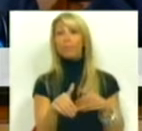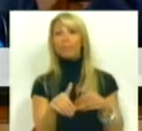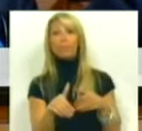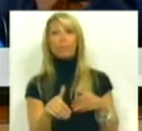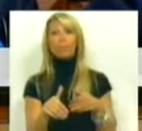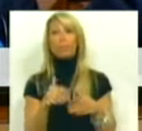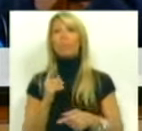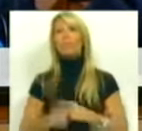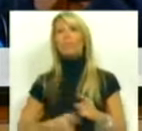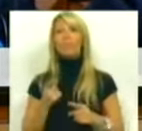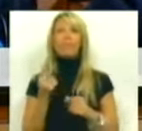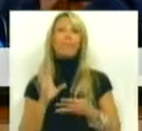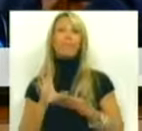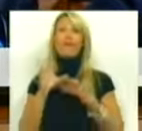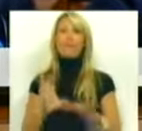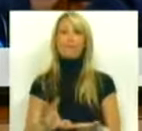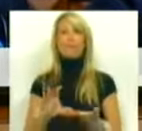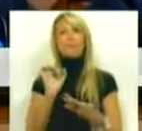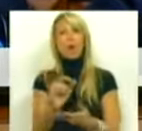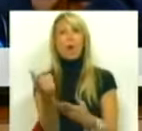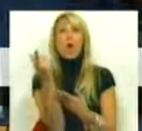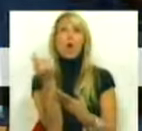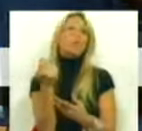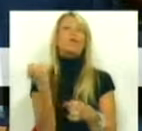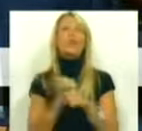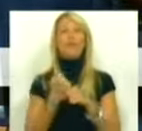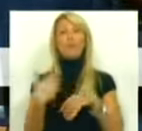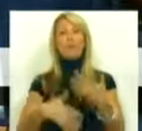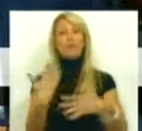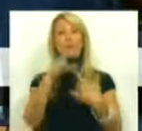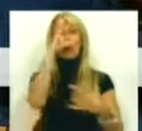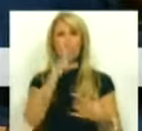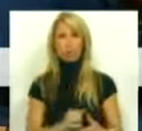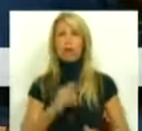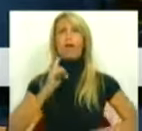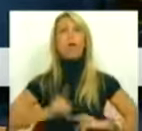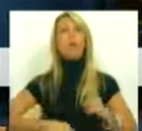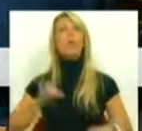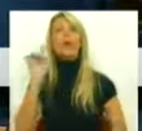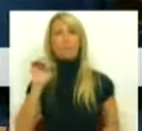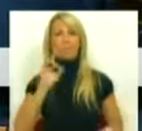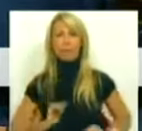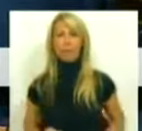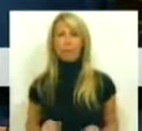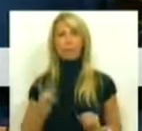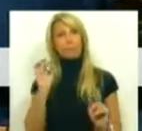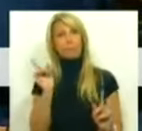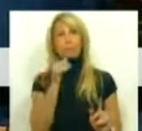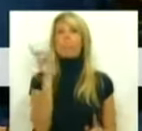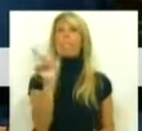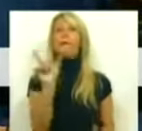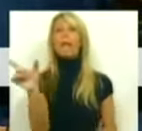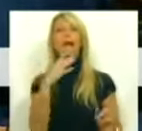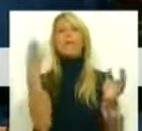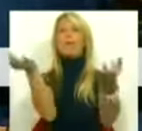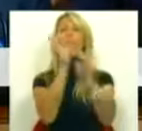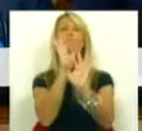àquilo que é o financiamento do custo de funcionamento do Estado. E aquilo que é importante é que, para além das palavras bonitas,